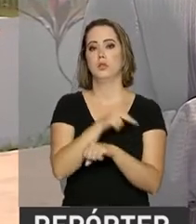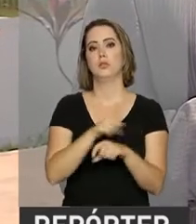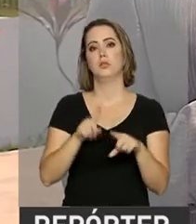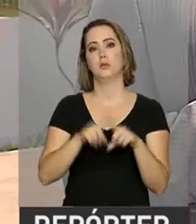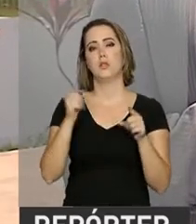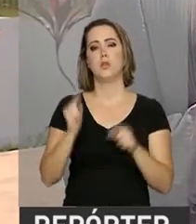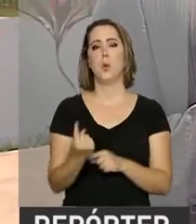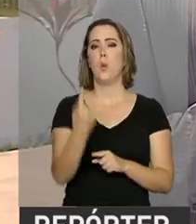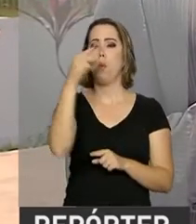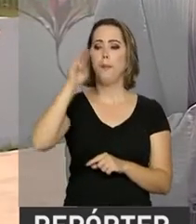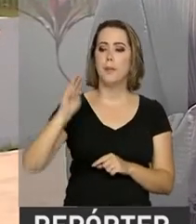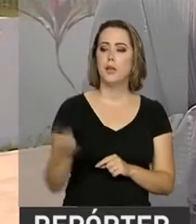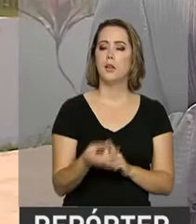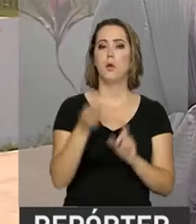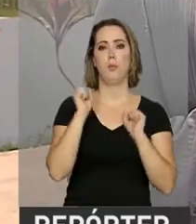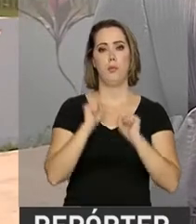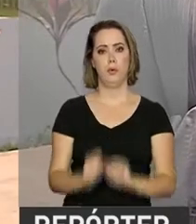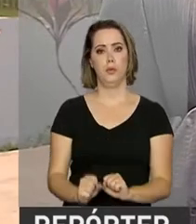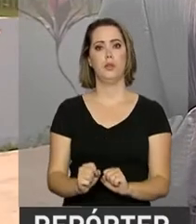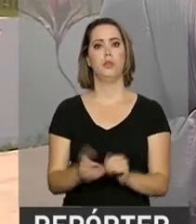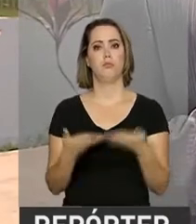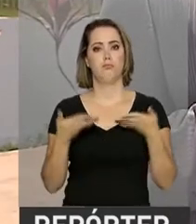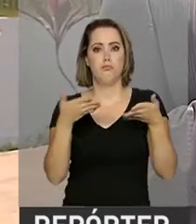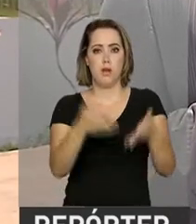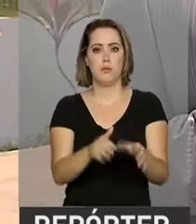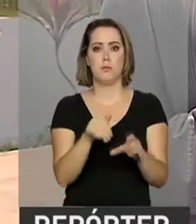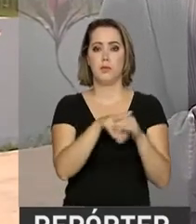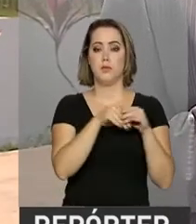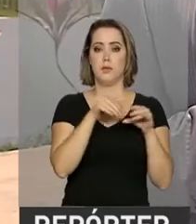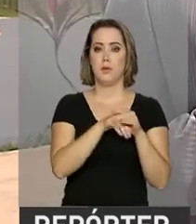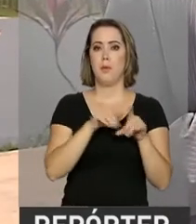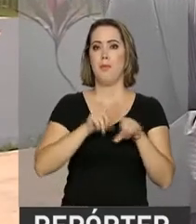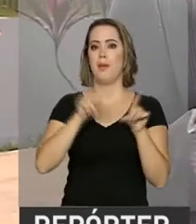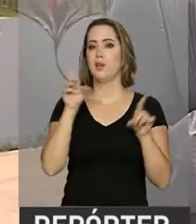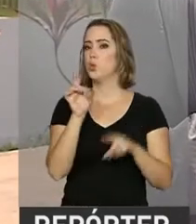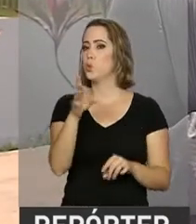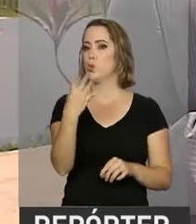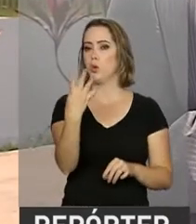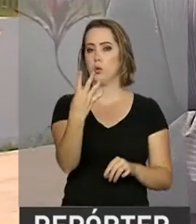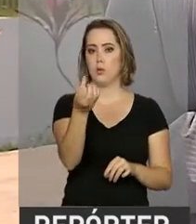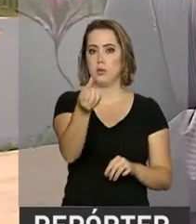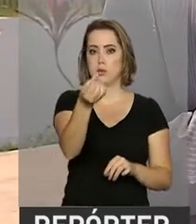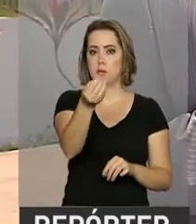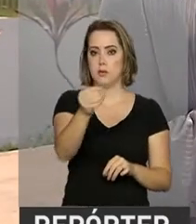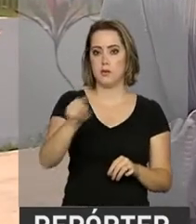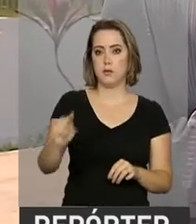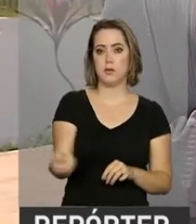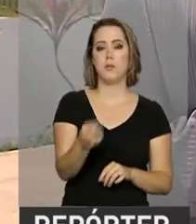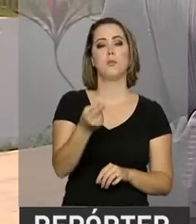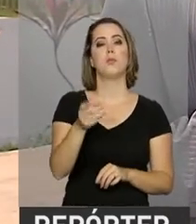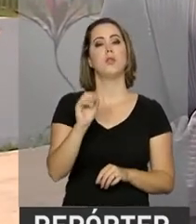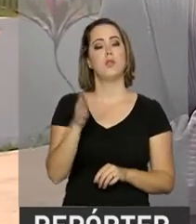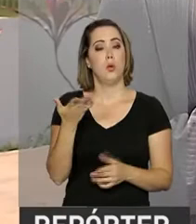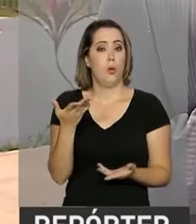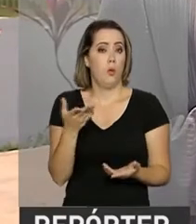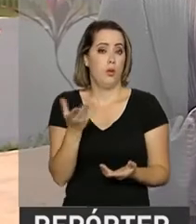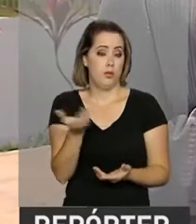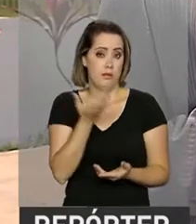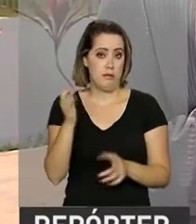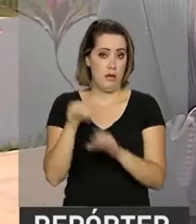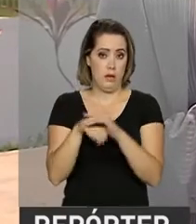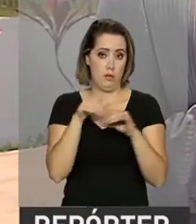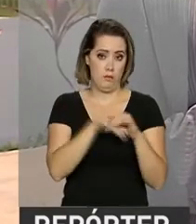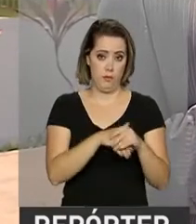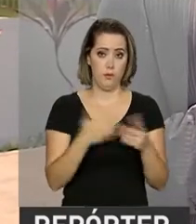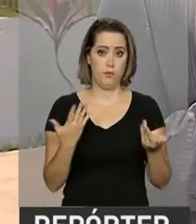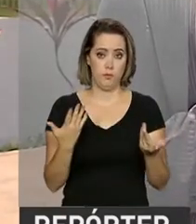eleições, mas no último pleito, apenas cerca de 460 mil pessoas foram registradas. A